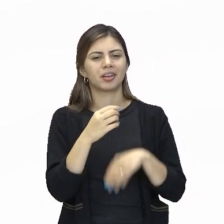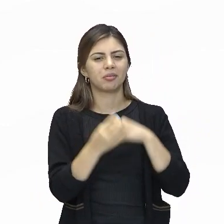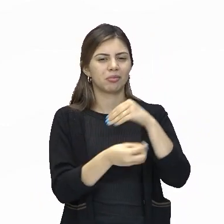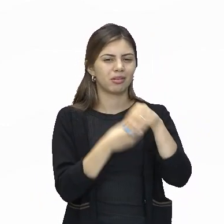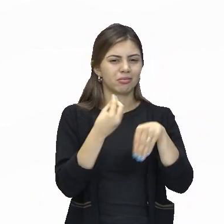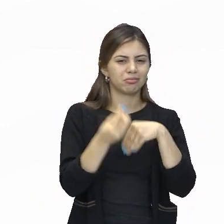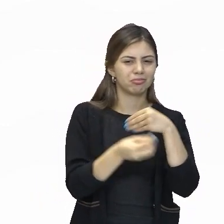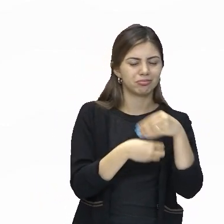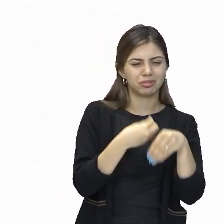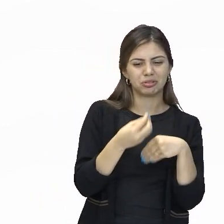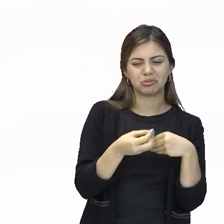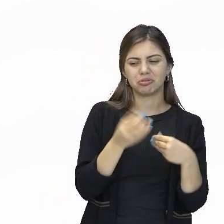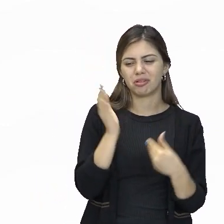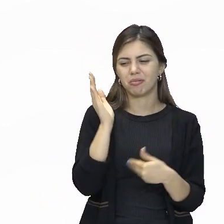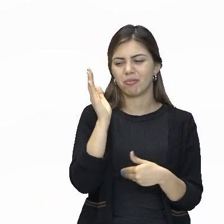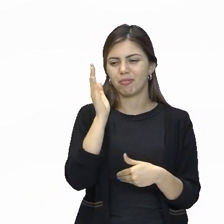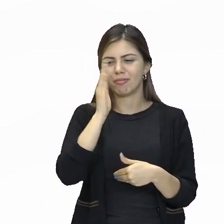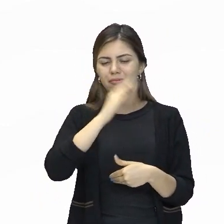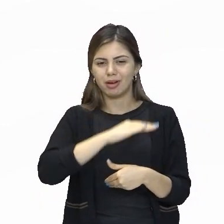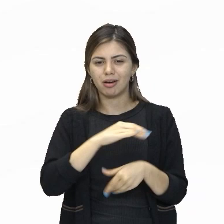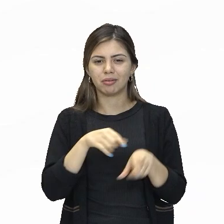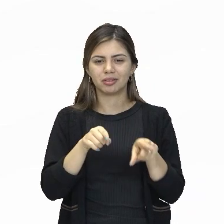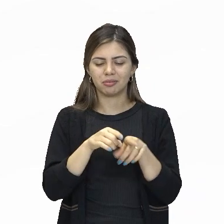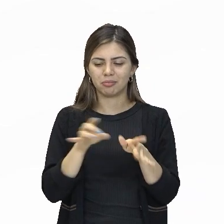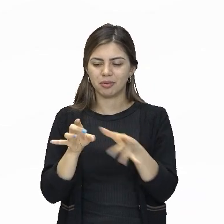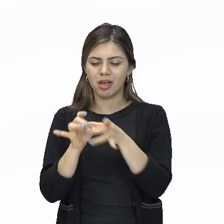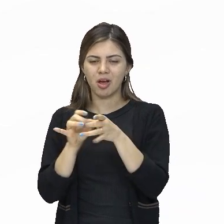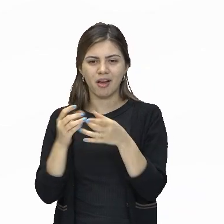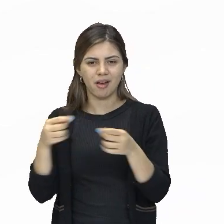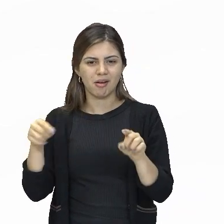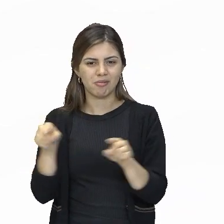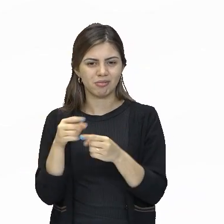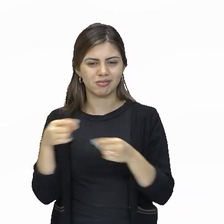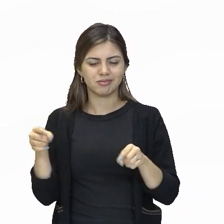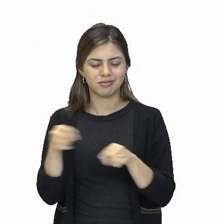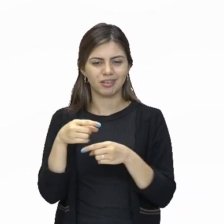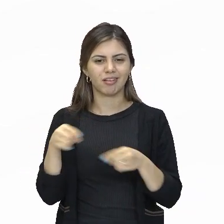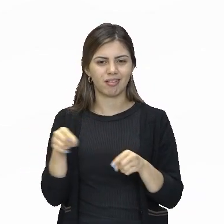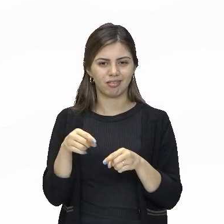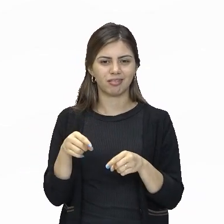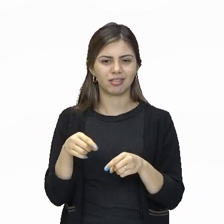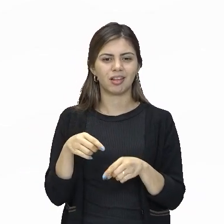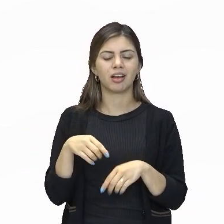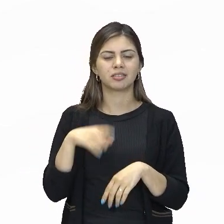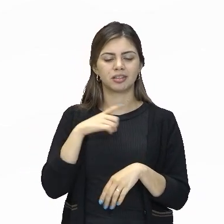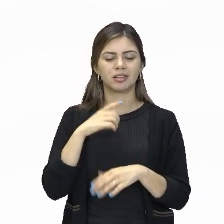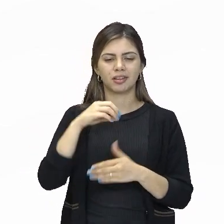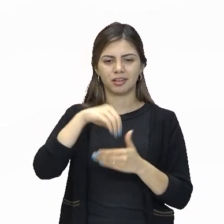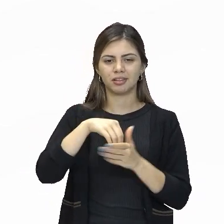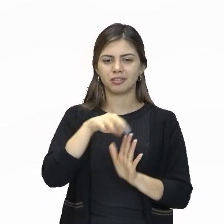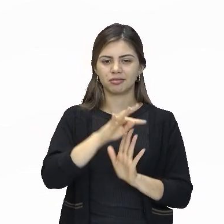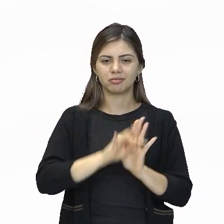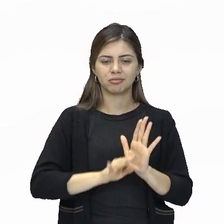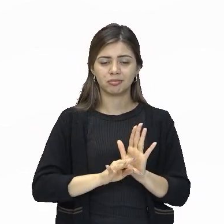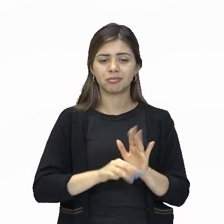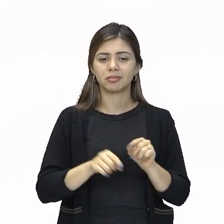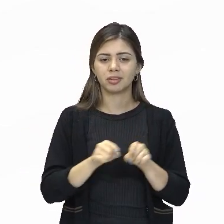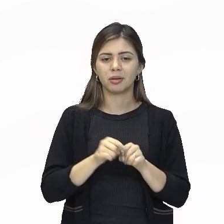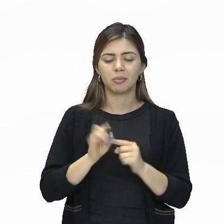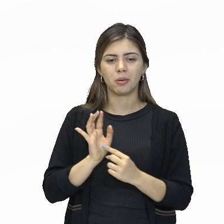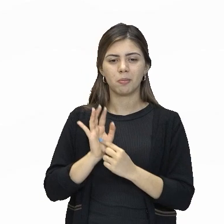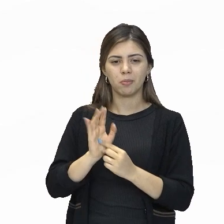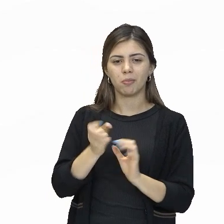luz, trevas, justamente com a musicalidade que esse poema tem, explorada nessa poesia, revela também